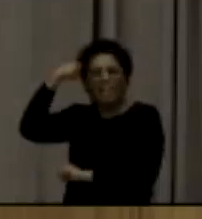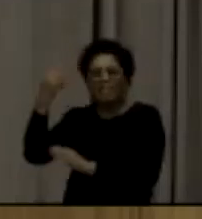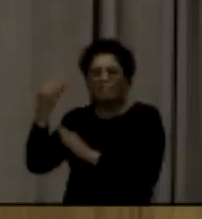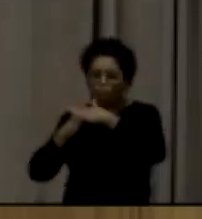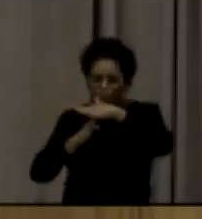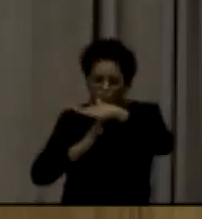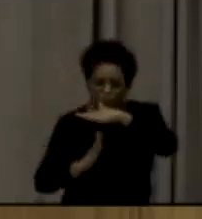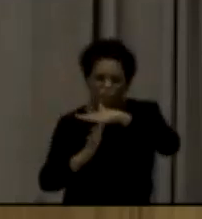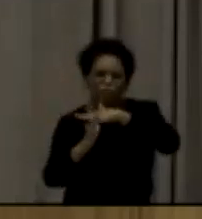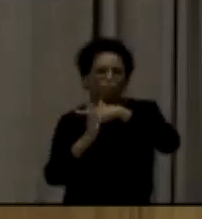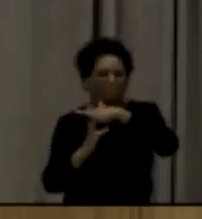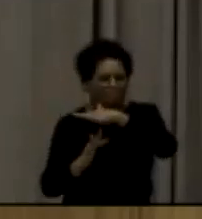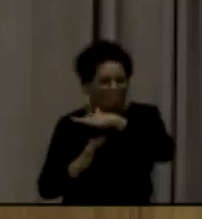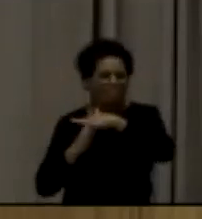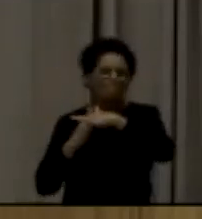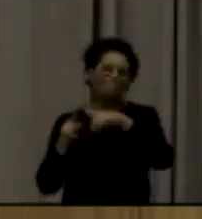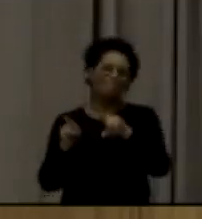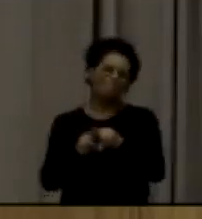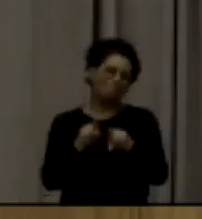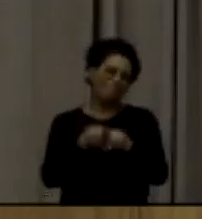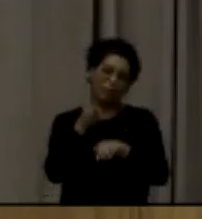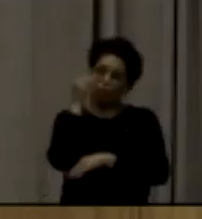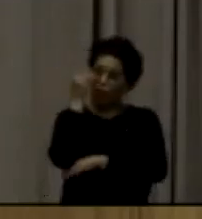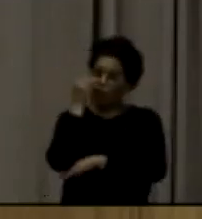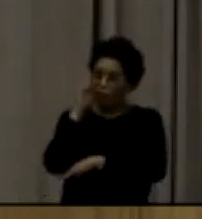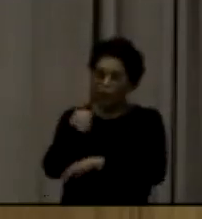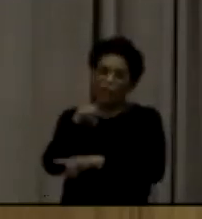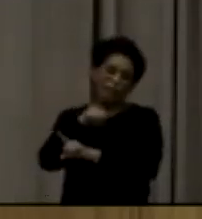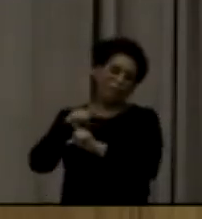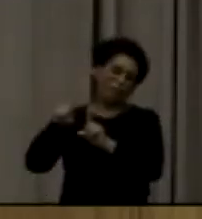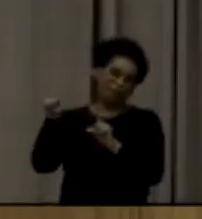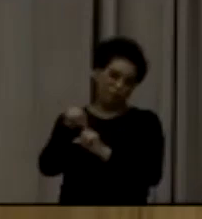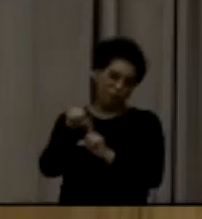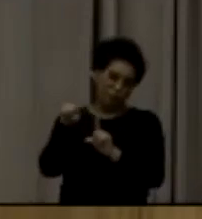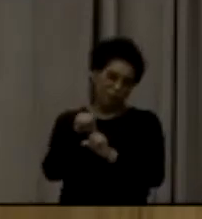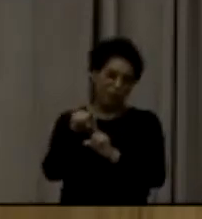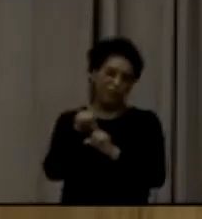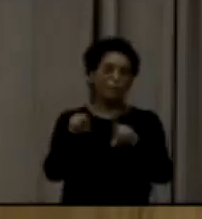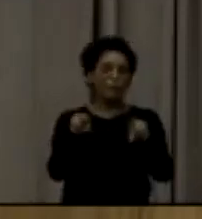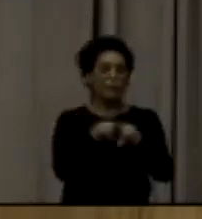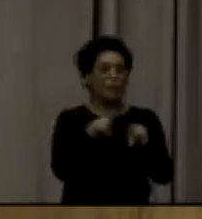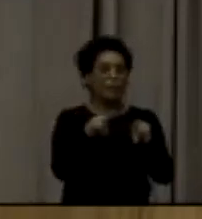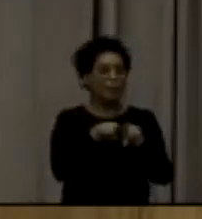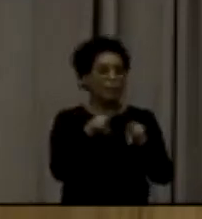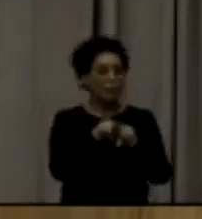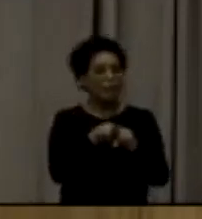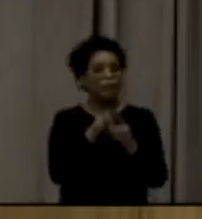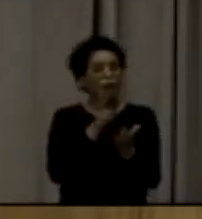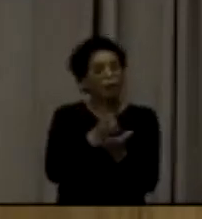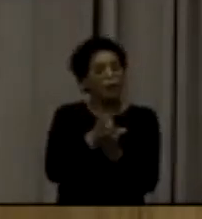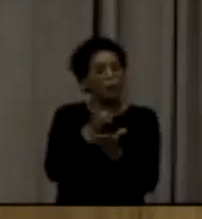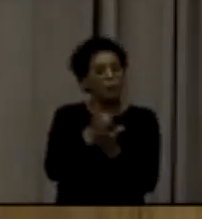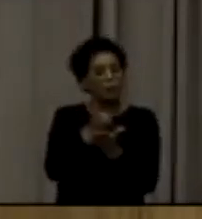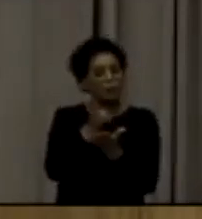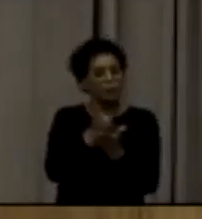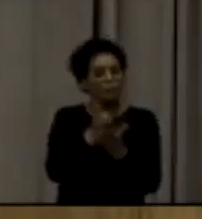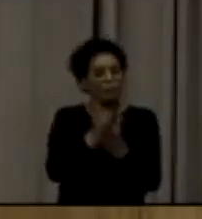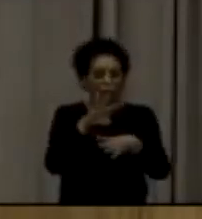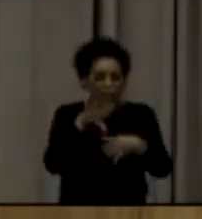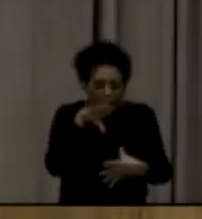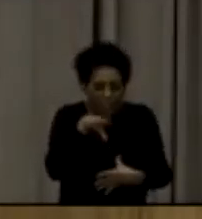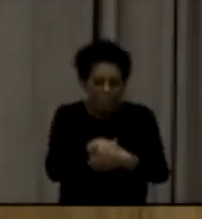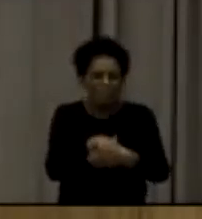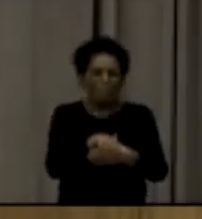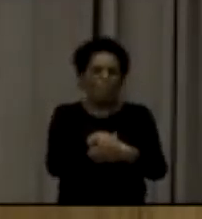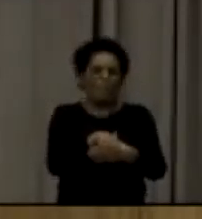imigrantes, foram as pessoas em situação de maior vulnerabilidade social. Mas também com desigualdades na prevalência da infecção,